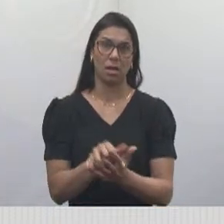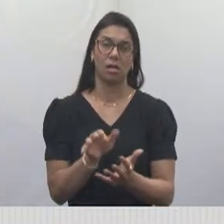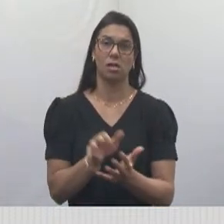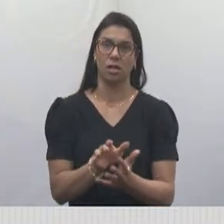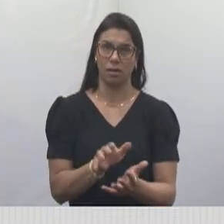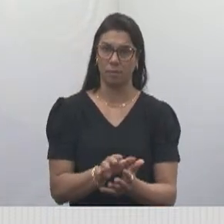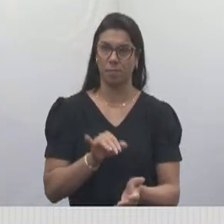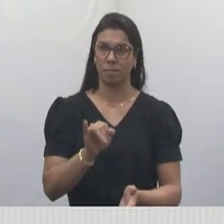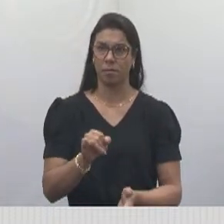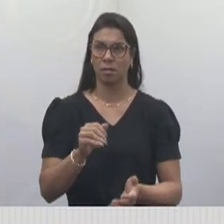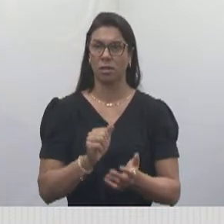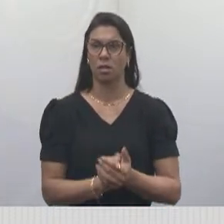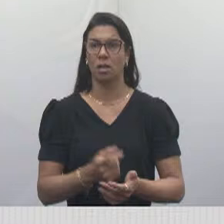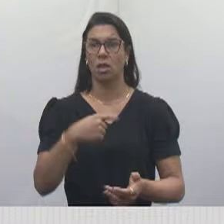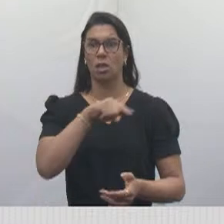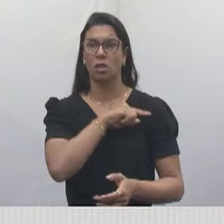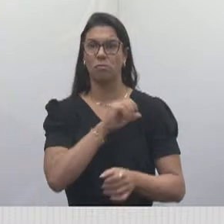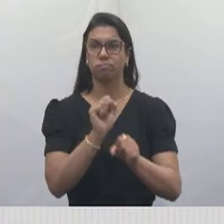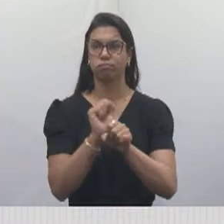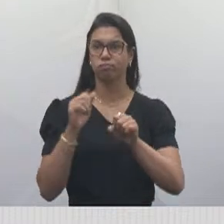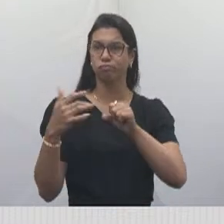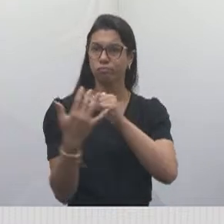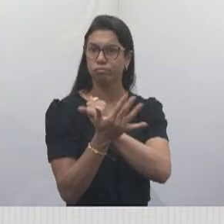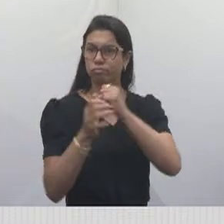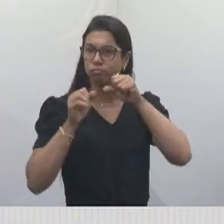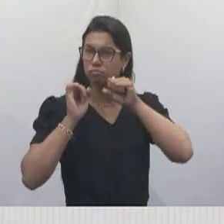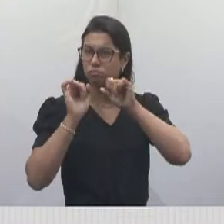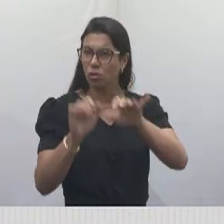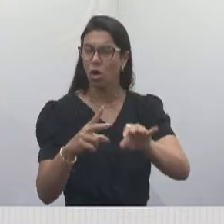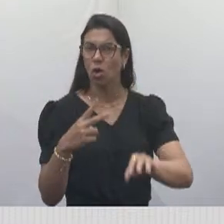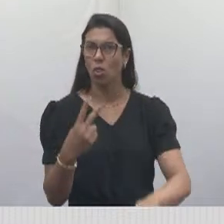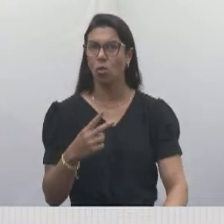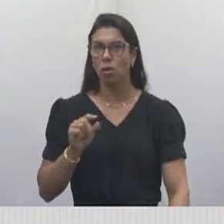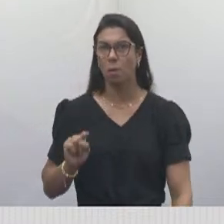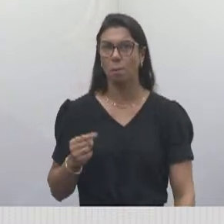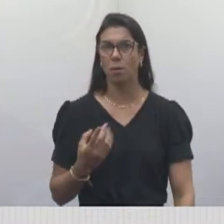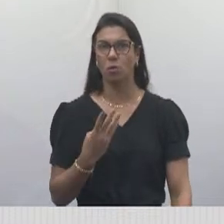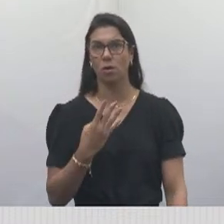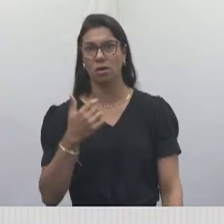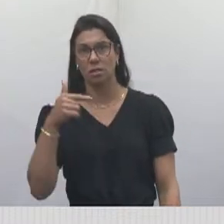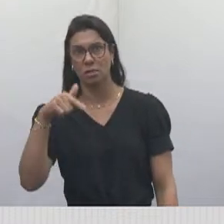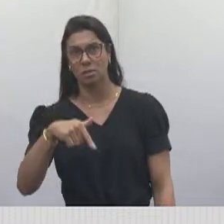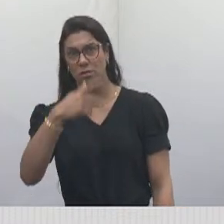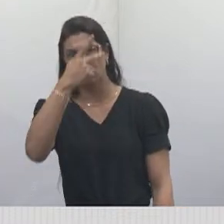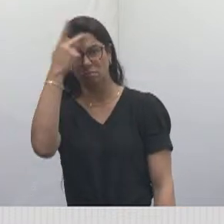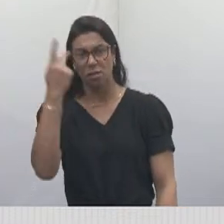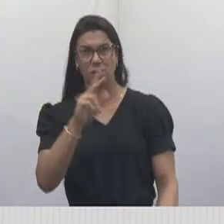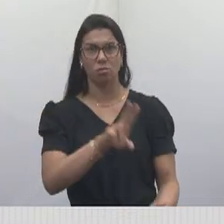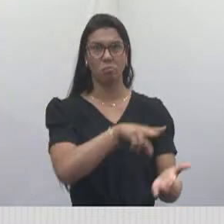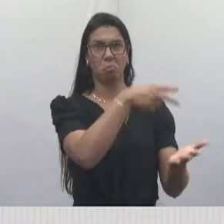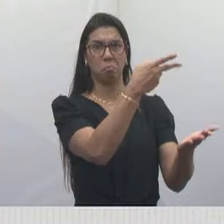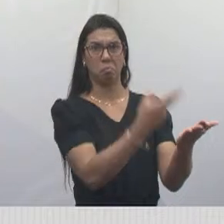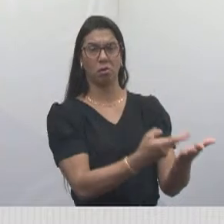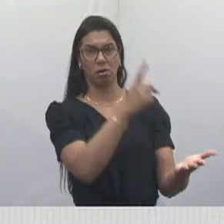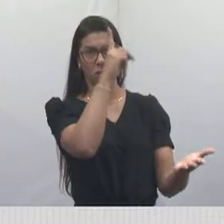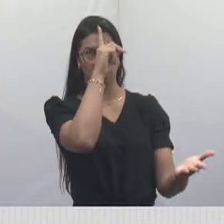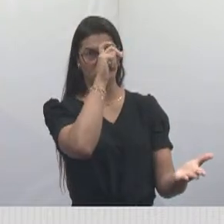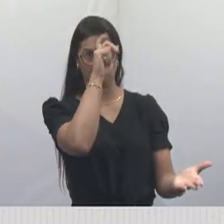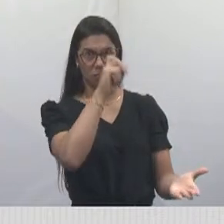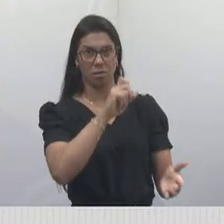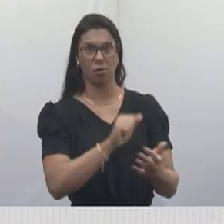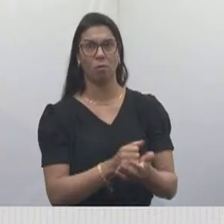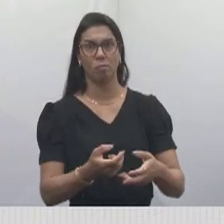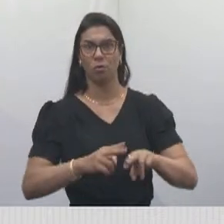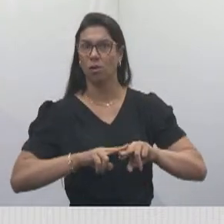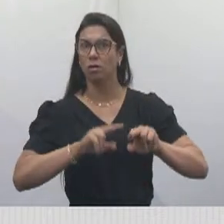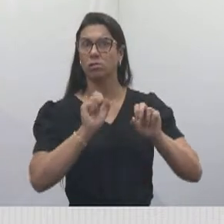nós tivemos que conviver com 2.047 pessoas da cidade internadas em razão do Covid. Nós